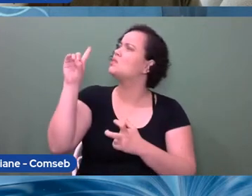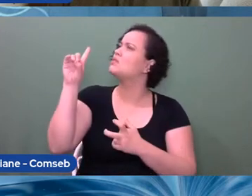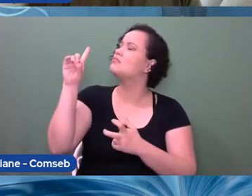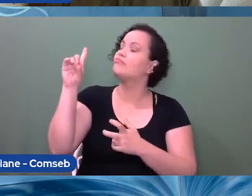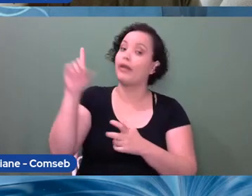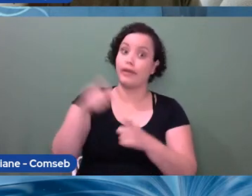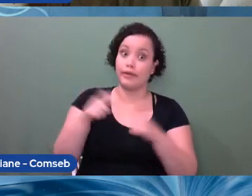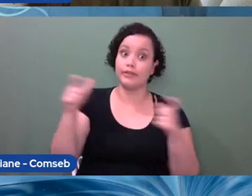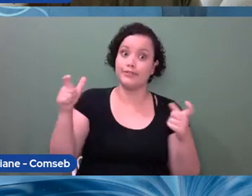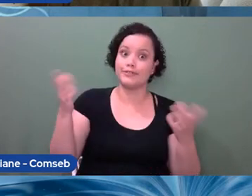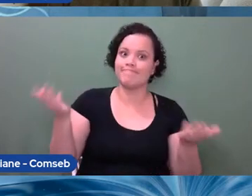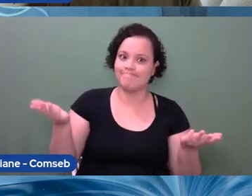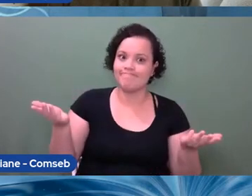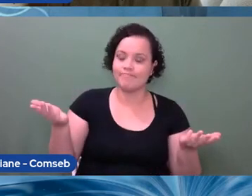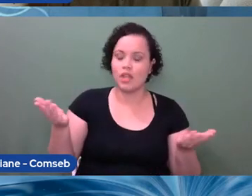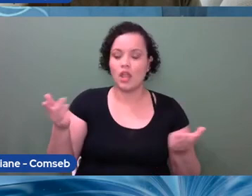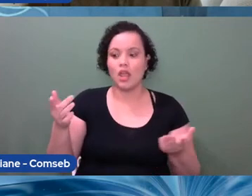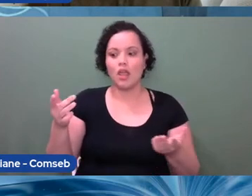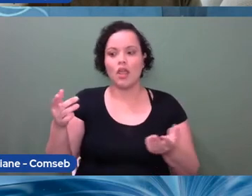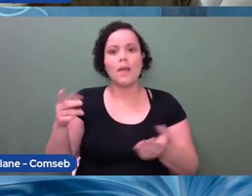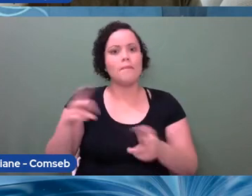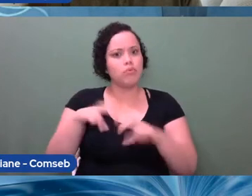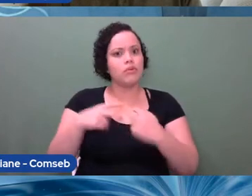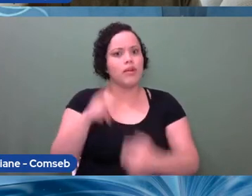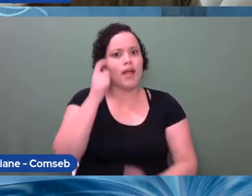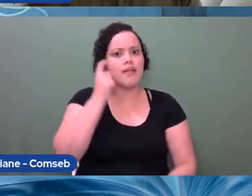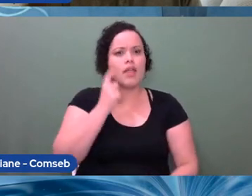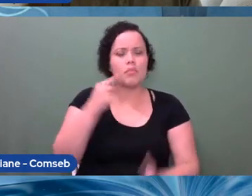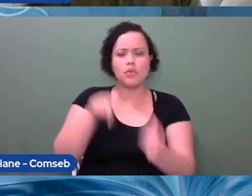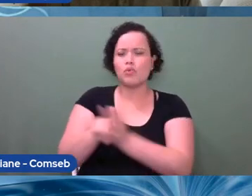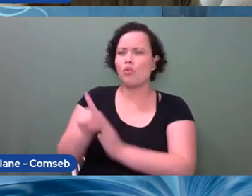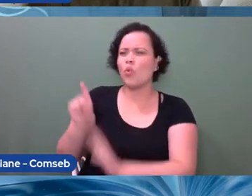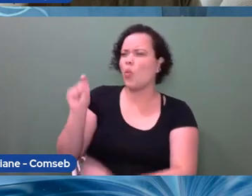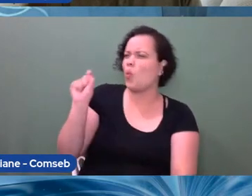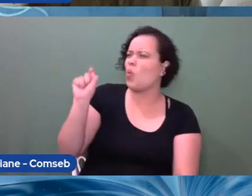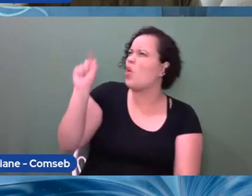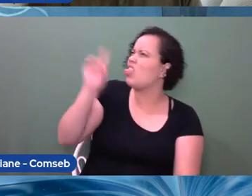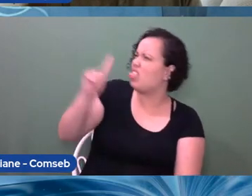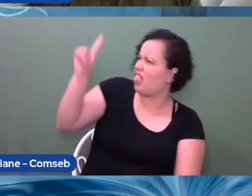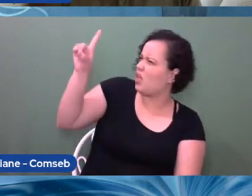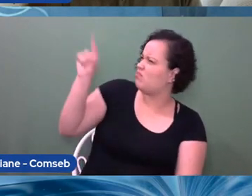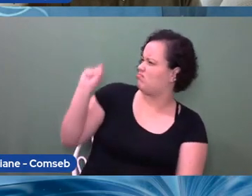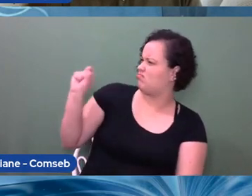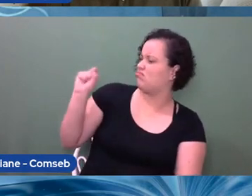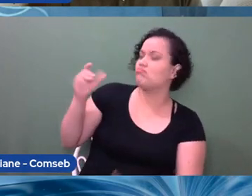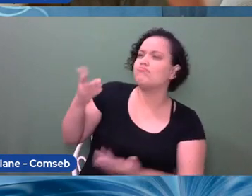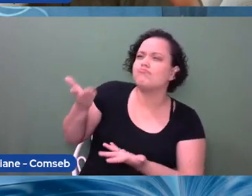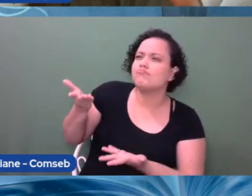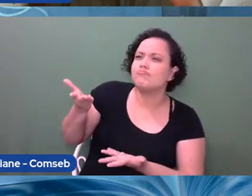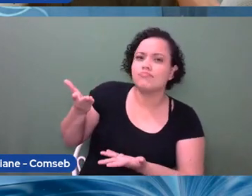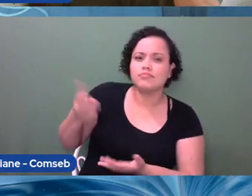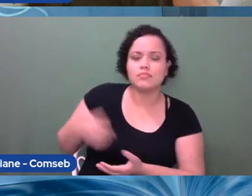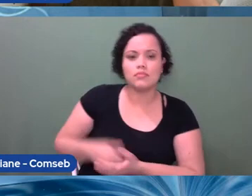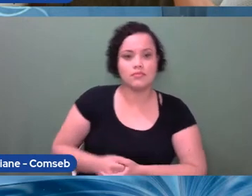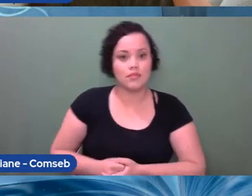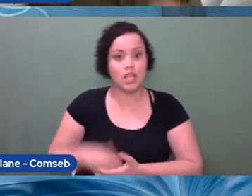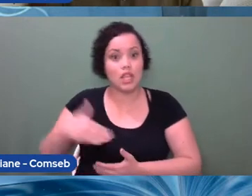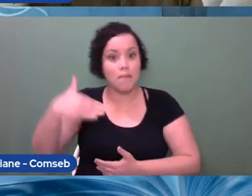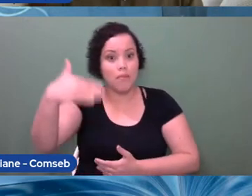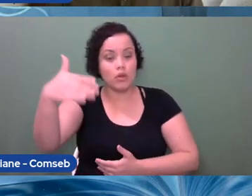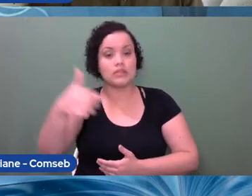grande. Tanto é que Kardec, ele pergunta o que é Deus, lá na primeira questão, né? E logo mais adiante, na décima